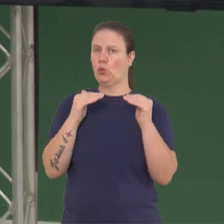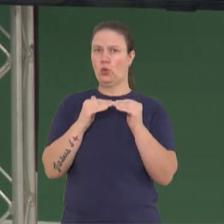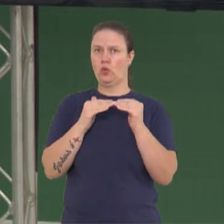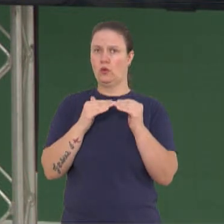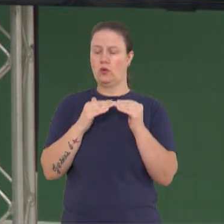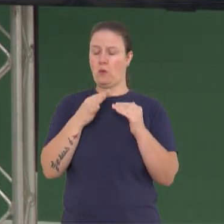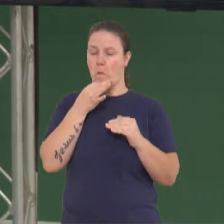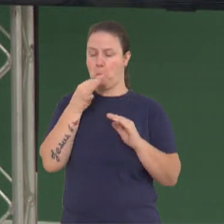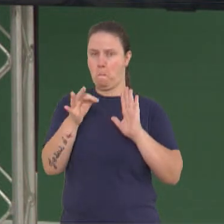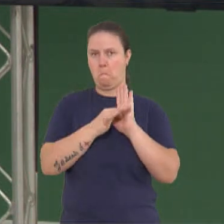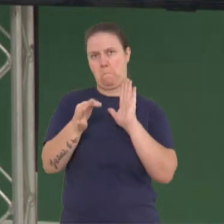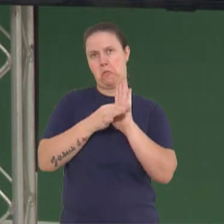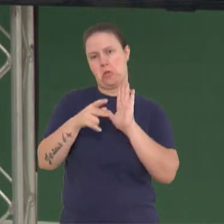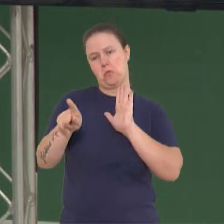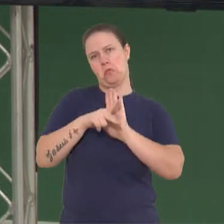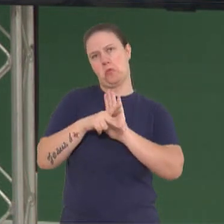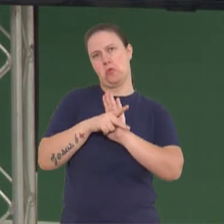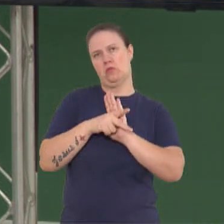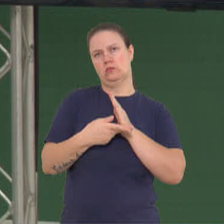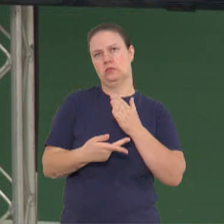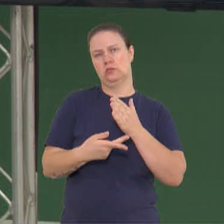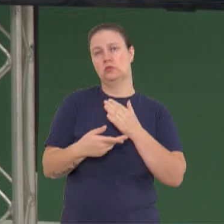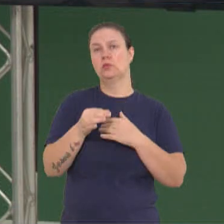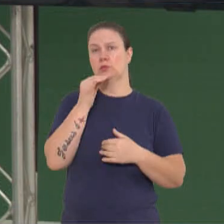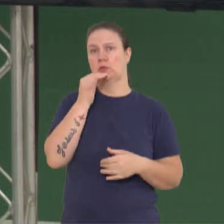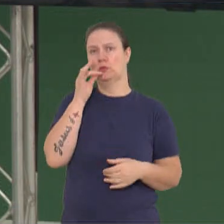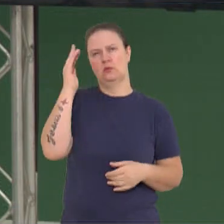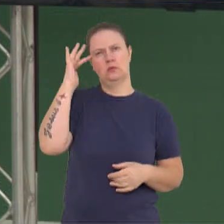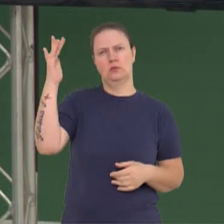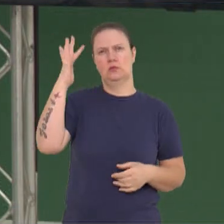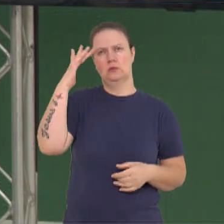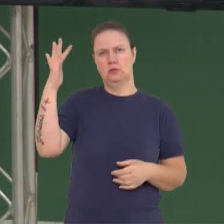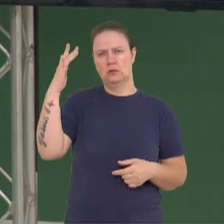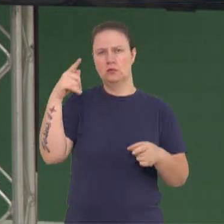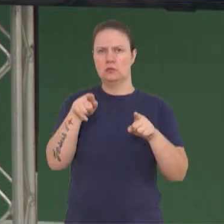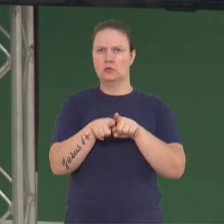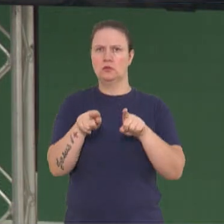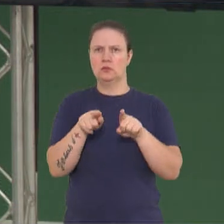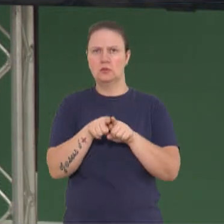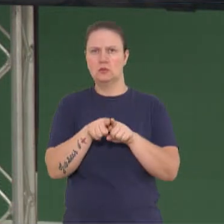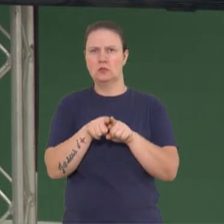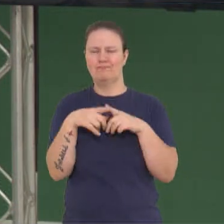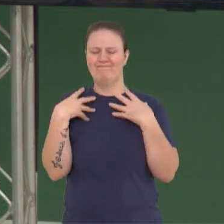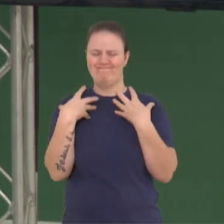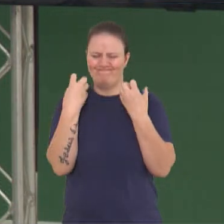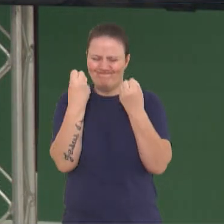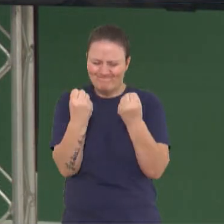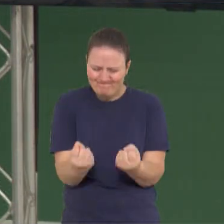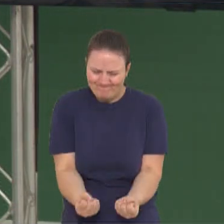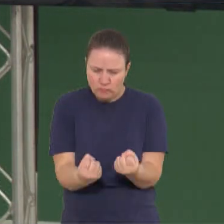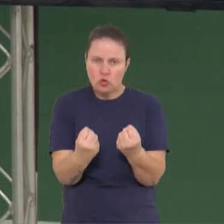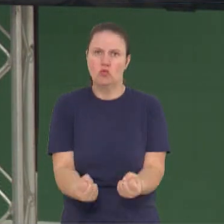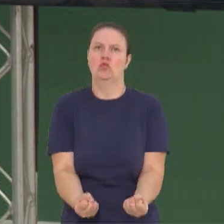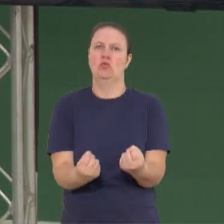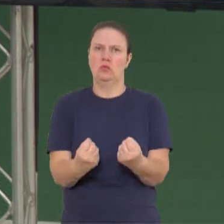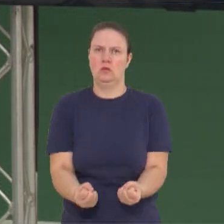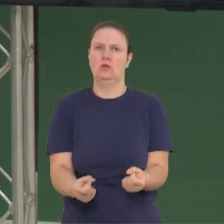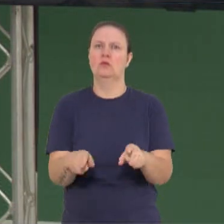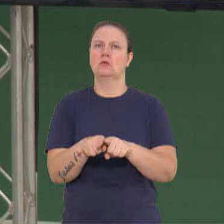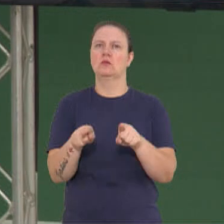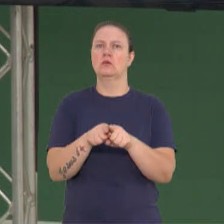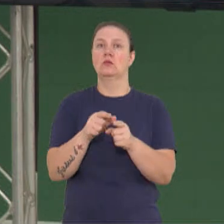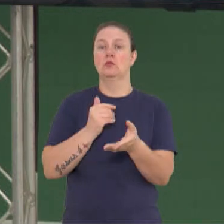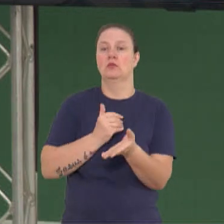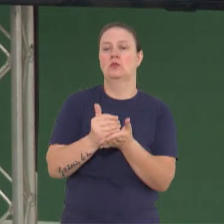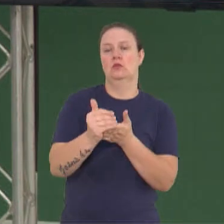ele. Certo? Ele vai dizer a filosofia propriamente dita, ou seja, a filosofia pesada, a filosofia que importa,